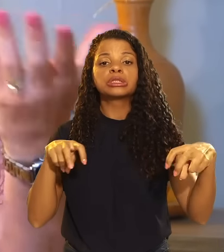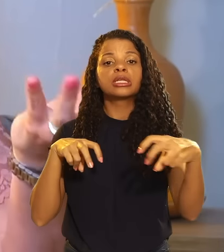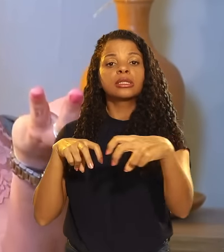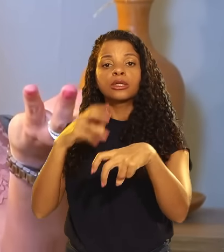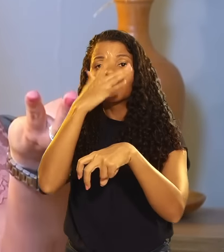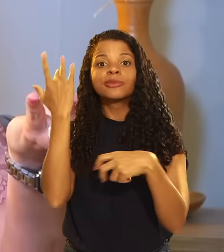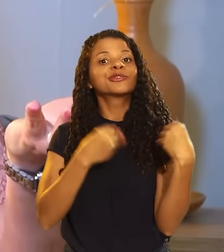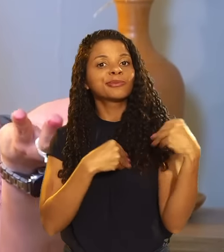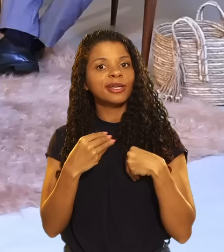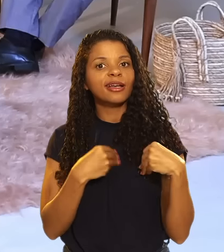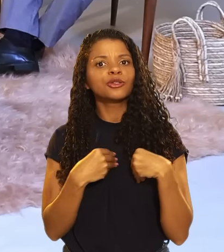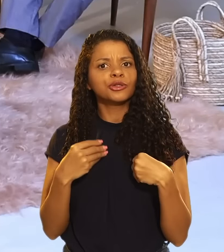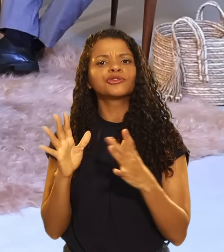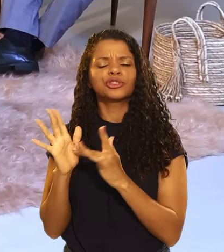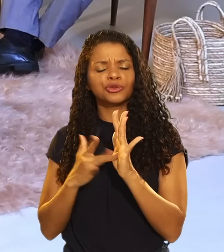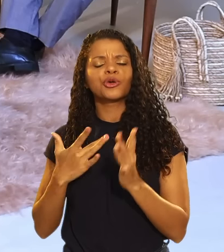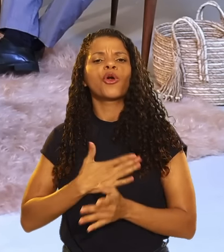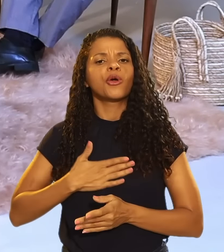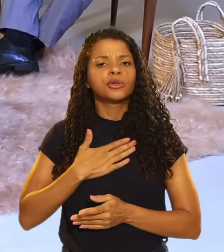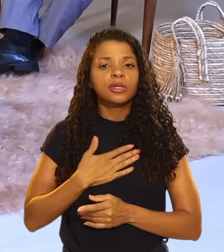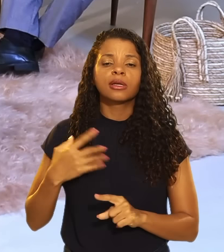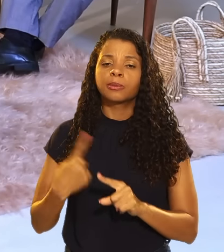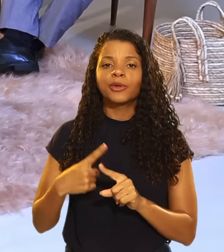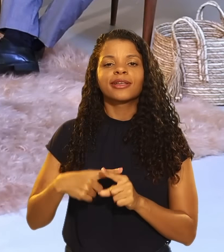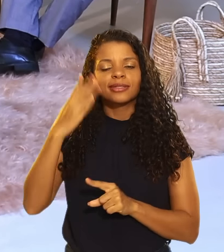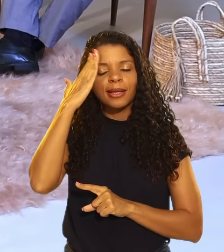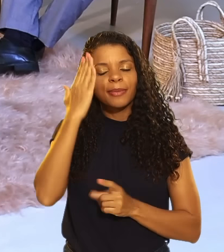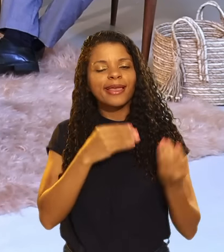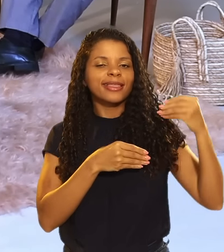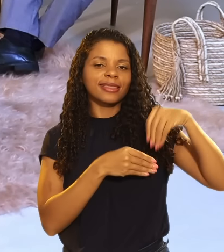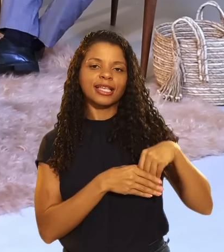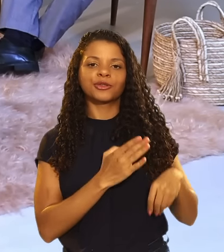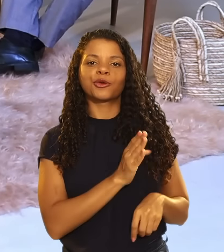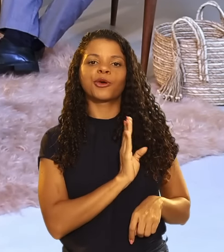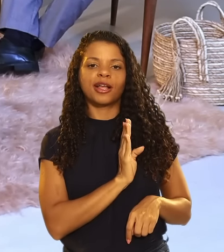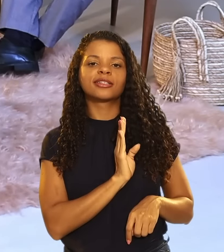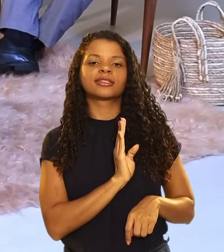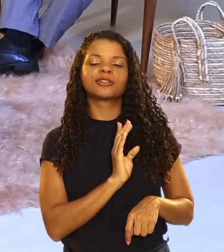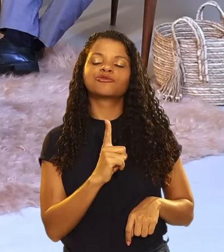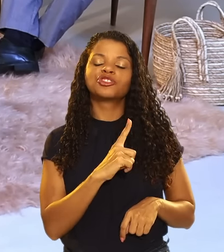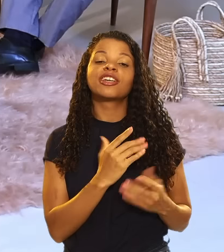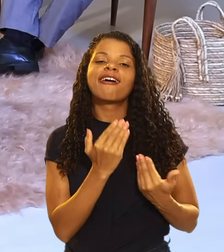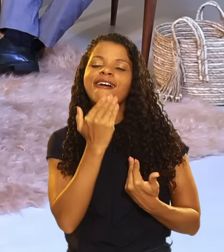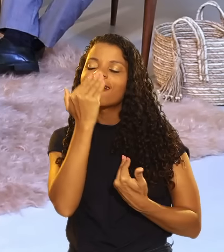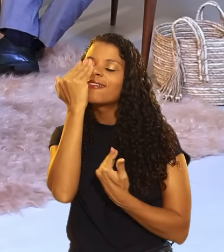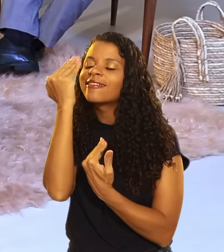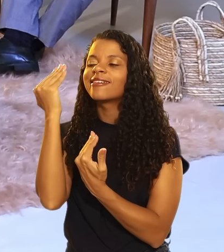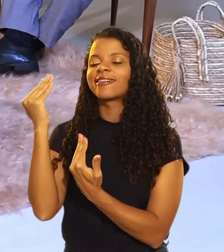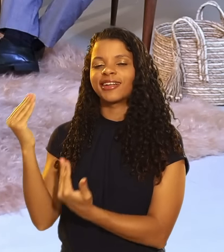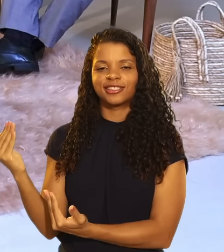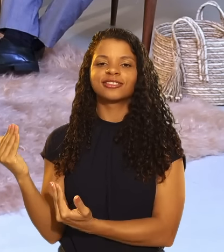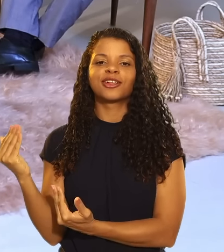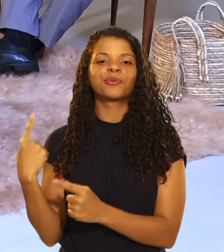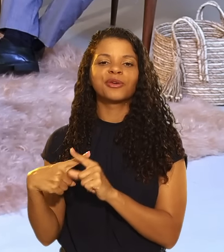ele conhecia o coração de quem estava oferecendo. E ele sabia que o coração de Levi estava cheio de gratidão por ter sido chamado,